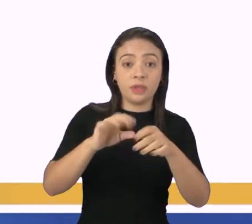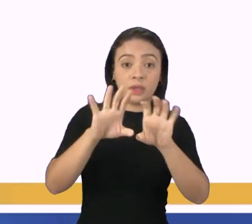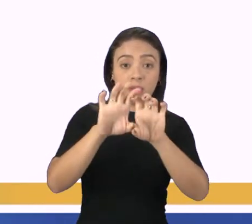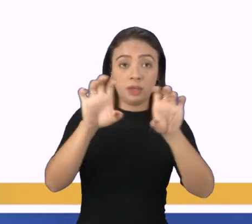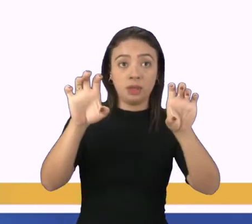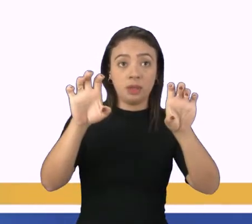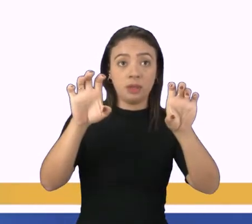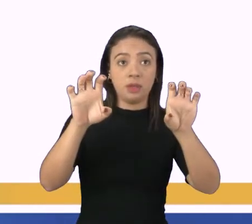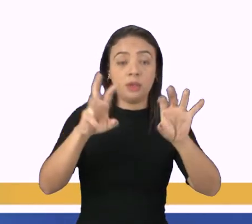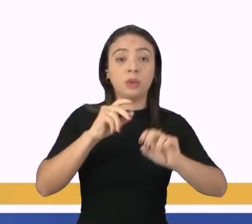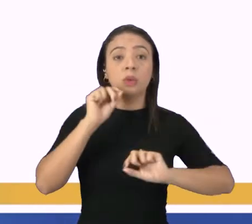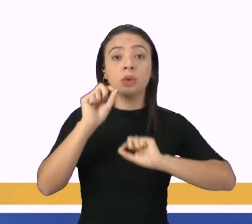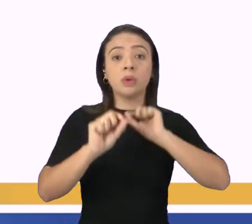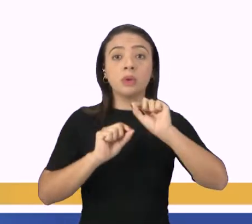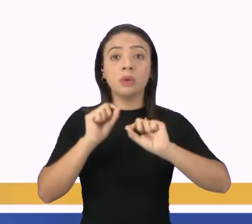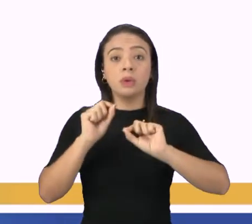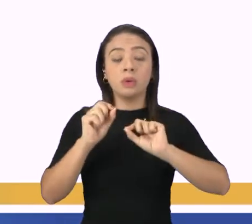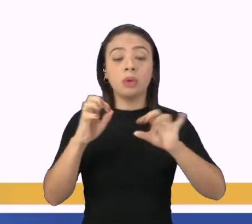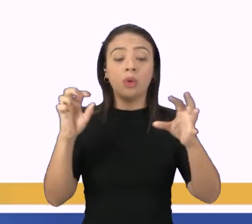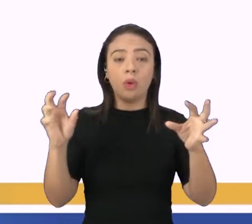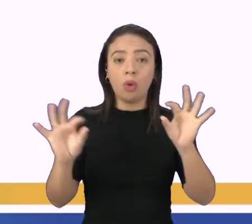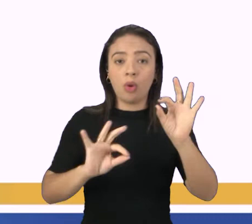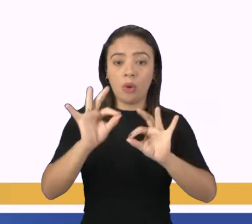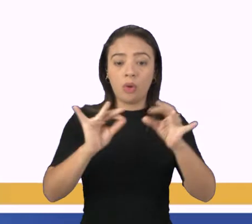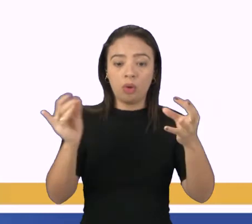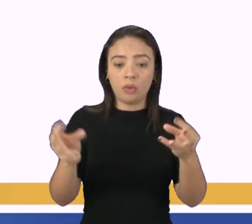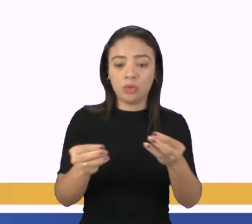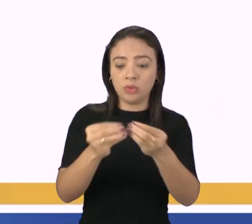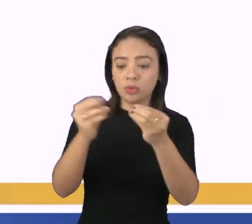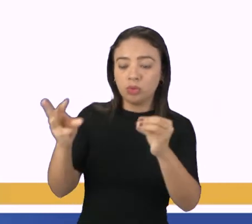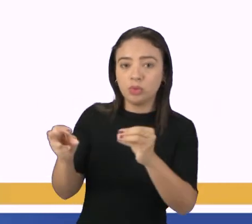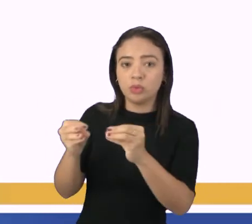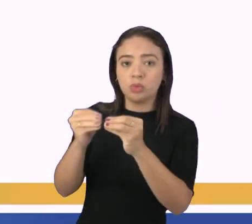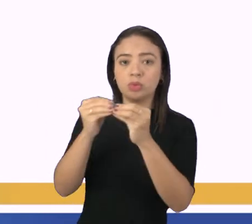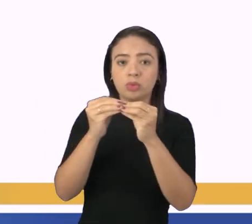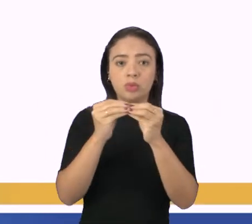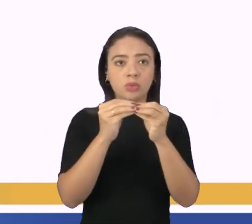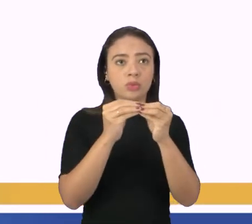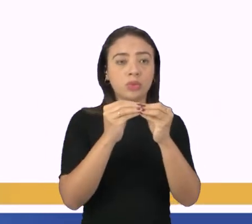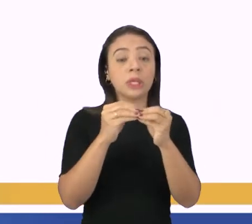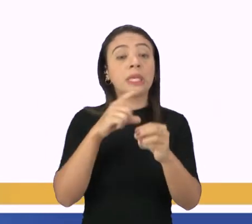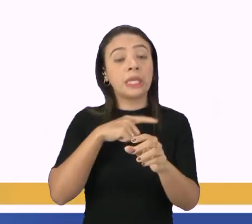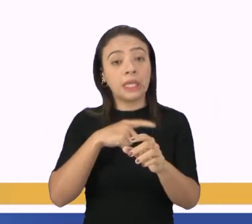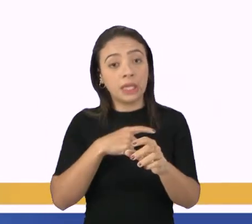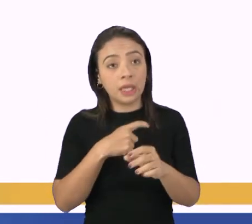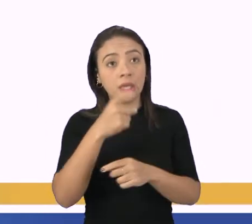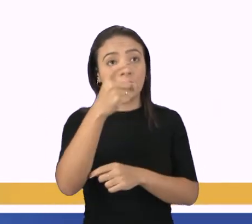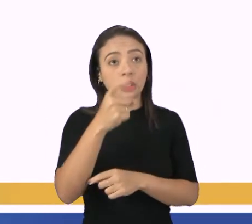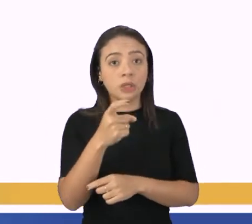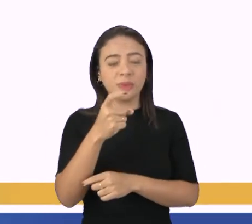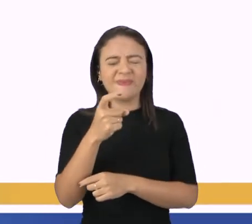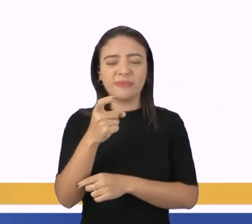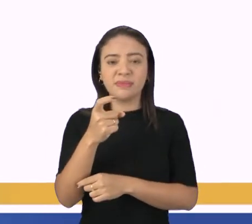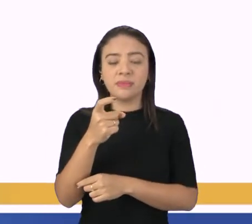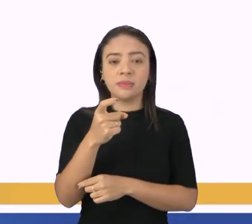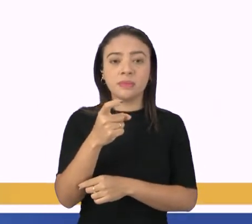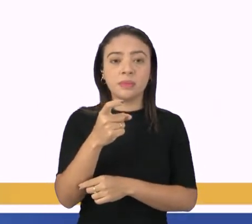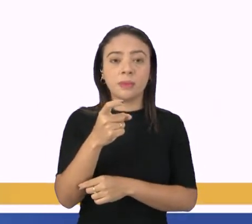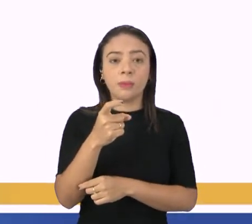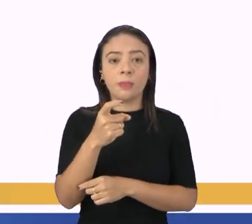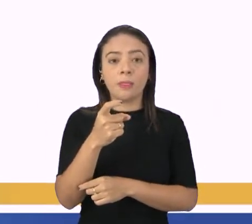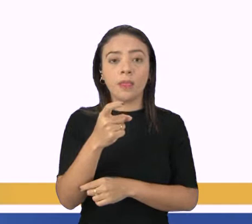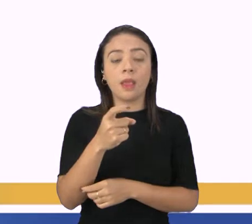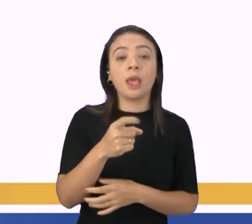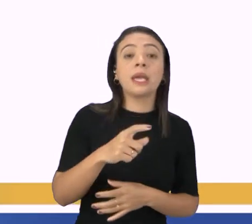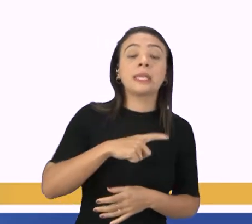você agrupar todos os valores que tem a incógnita, ou seja, que tem o x, do lado esquerdo da igualdade,